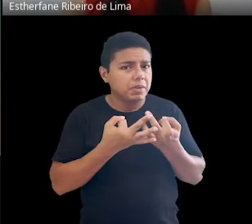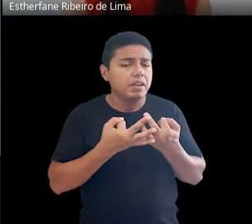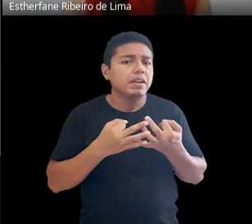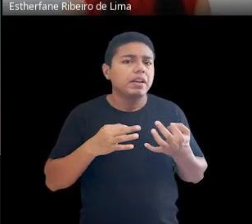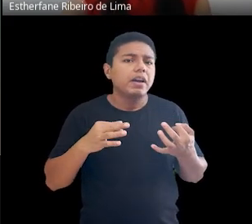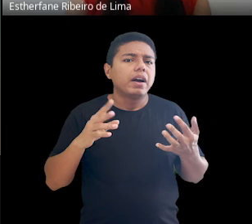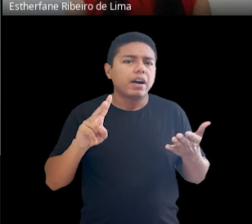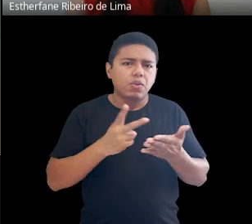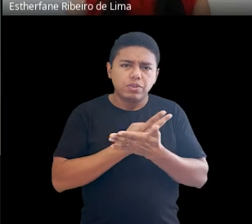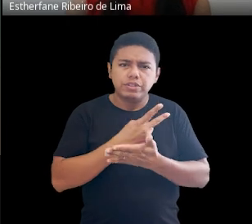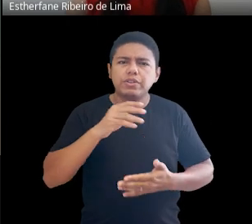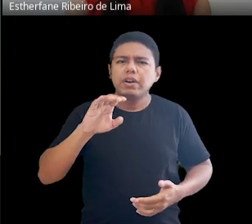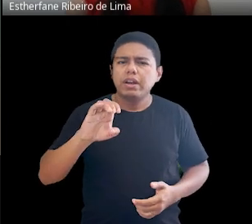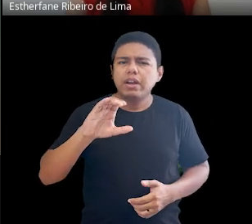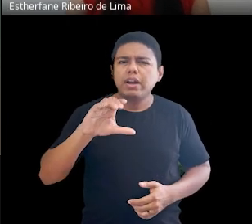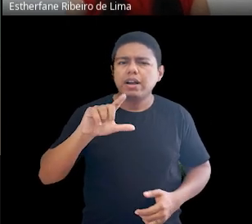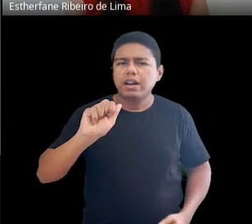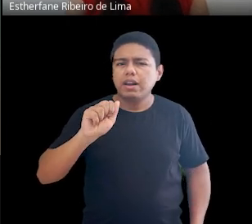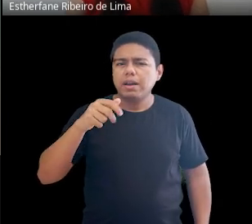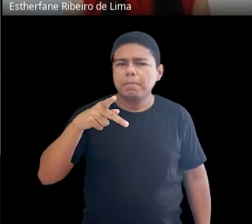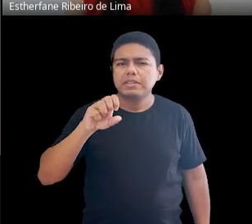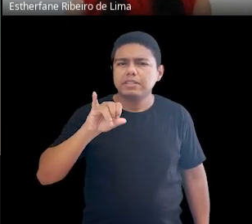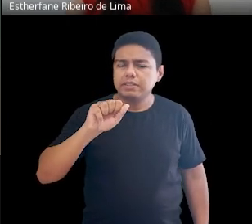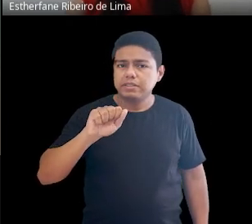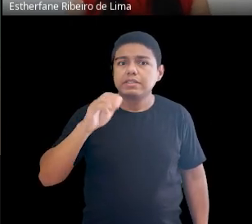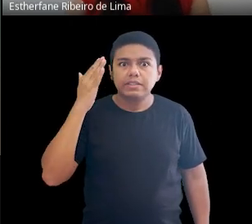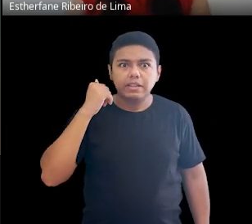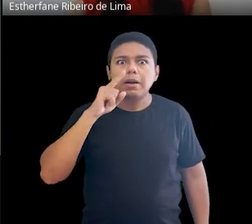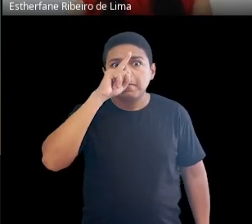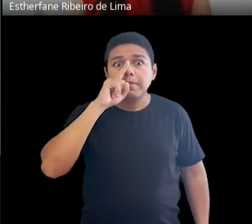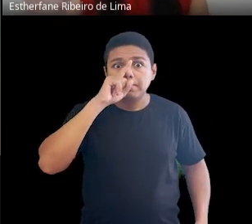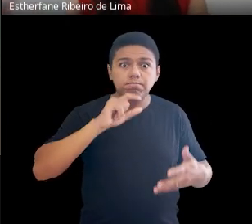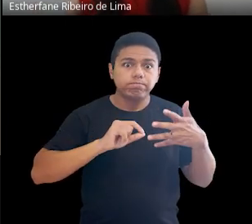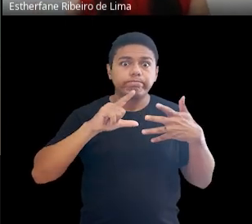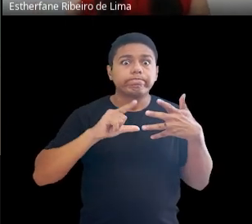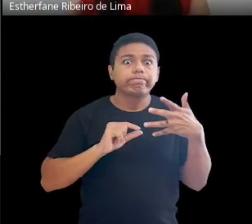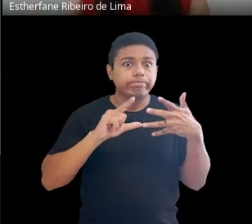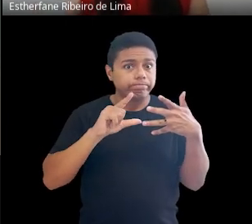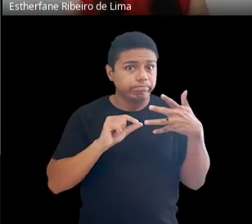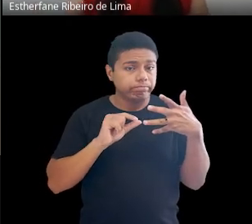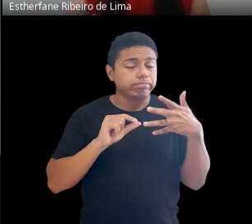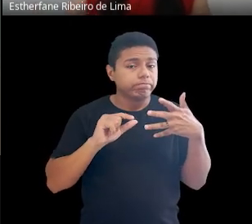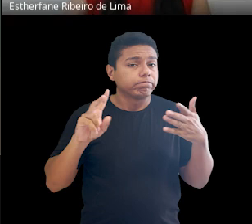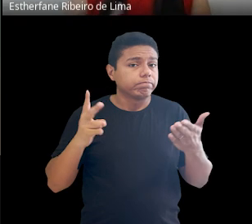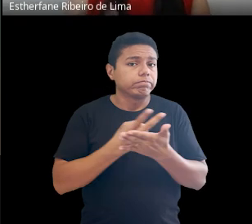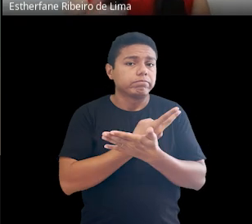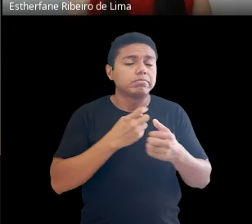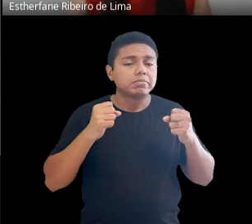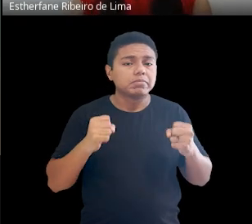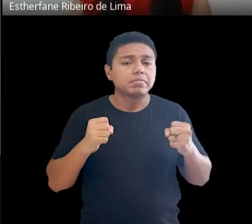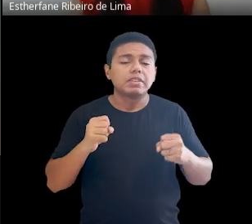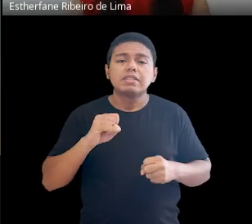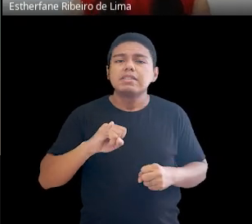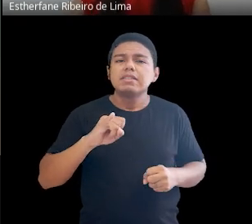apresentaram pré-eclâmpsia e eclâmpsia, porque sabemos que isso é um fator de risco para desenvolver uma pré-eclâmpsia. Ou seja, se a